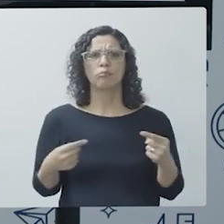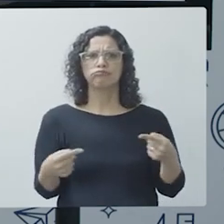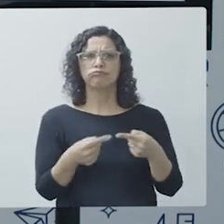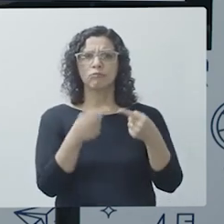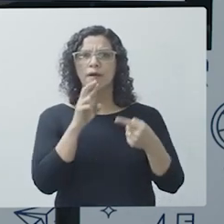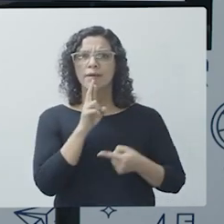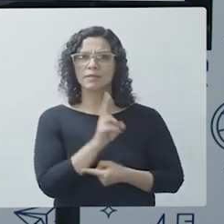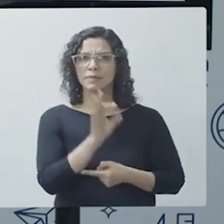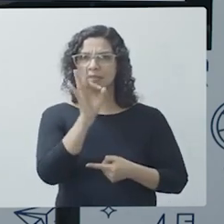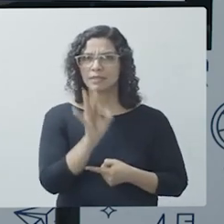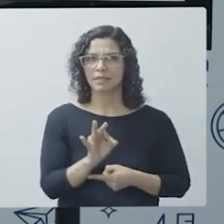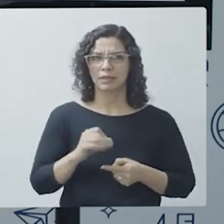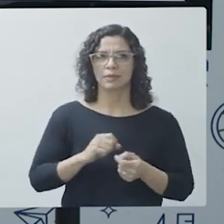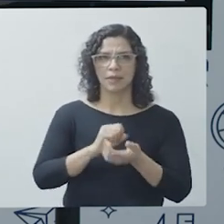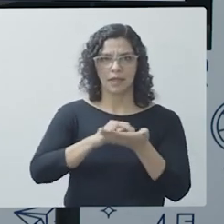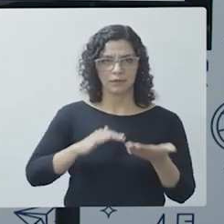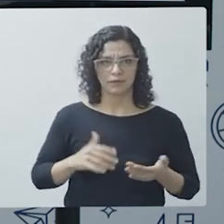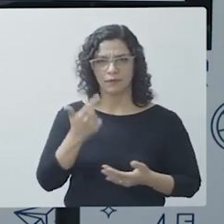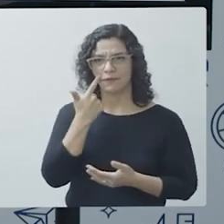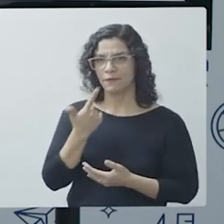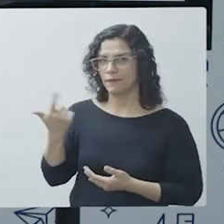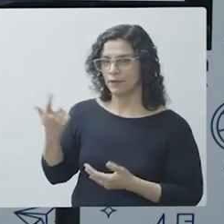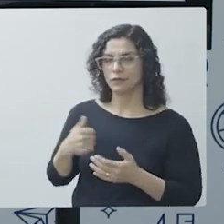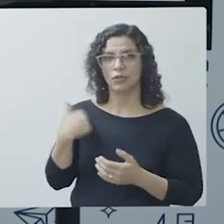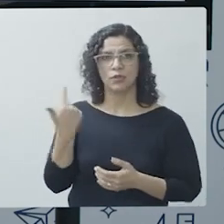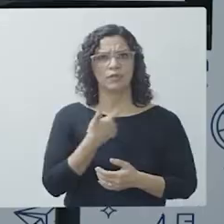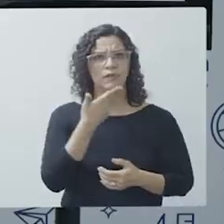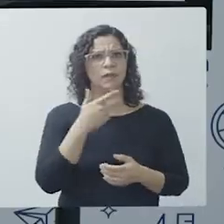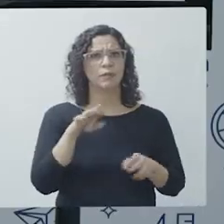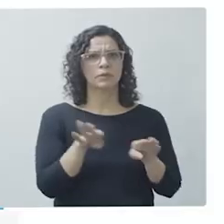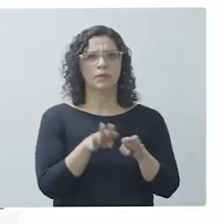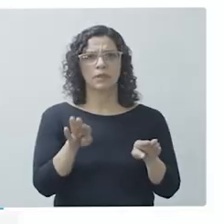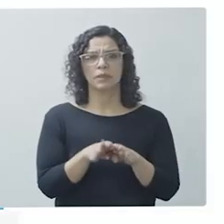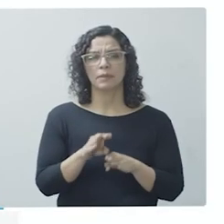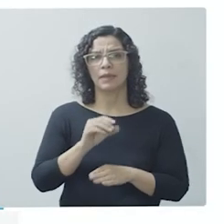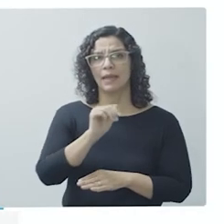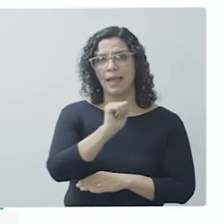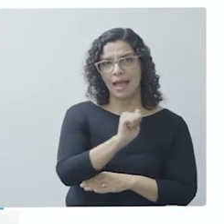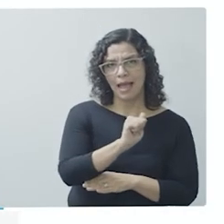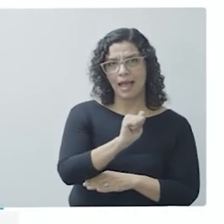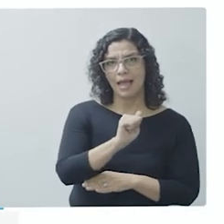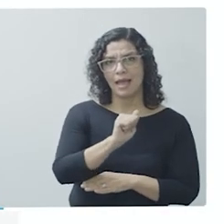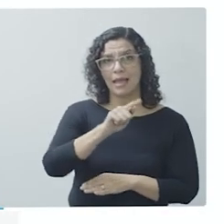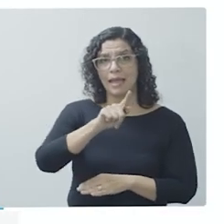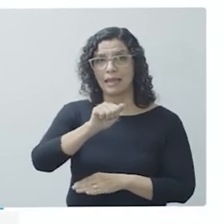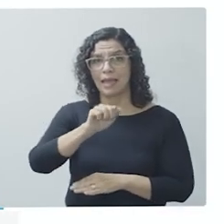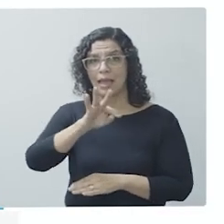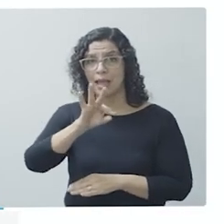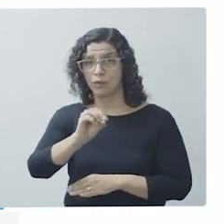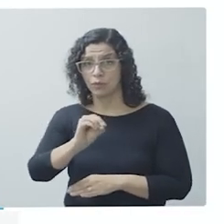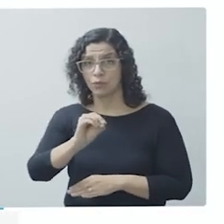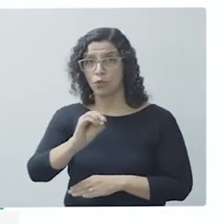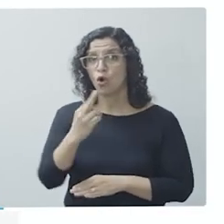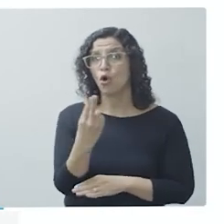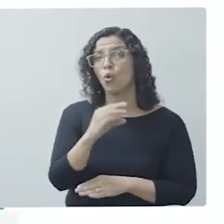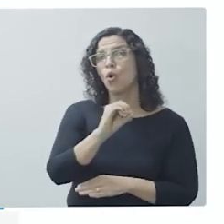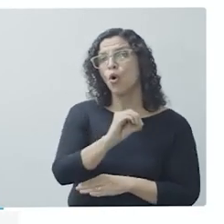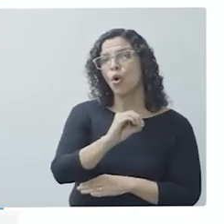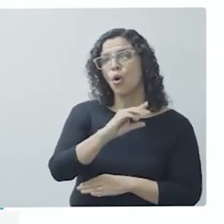a resposta dessa tarefa. Nós falamos então, a gato ou